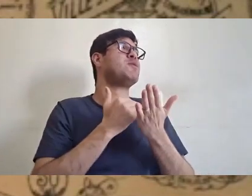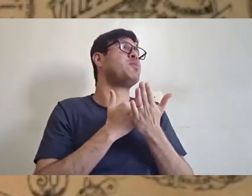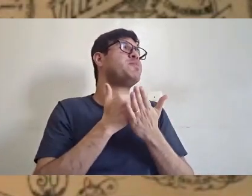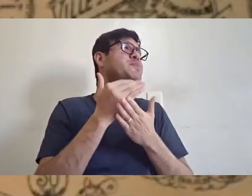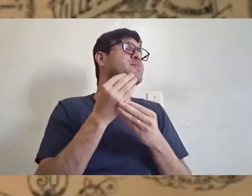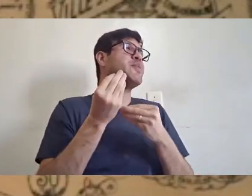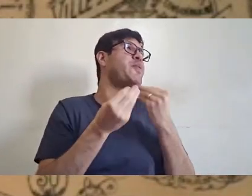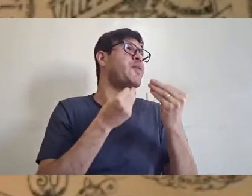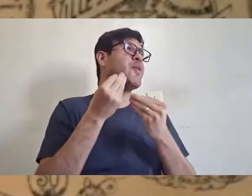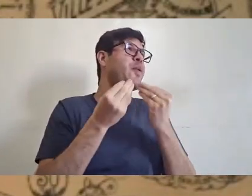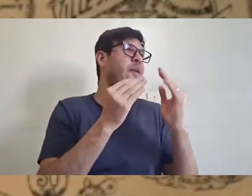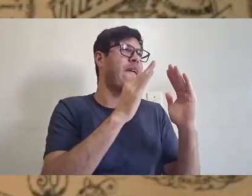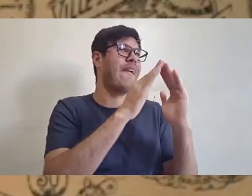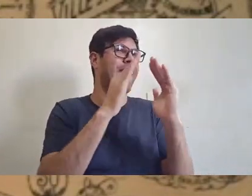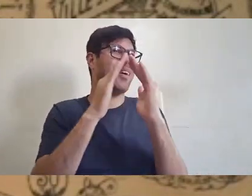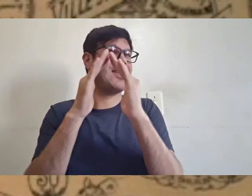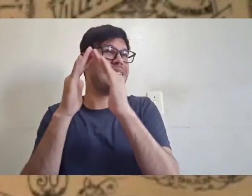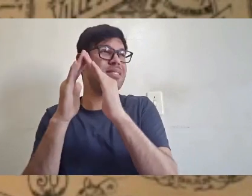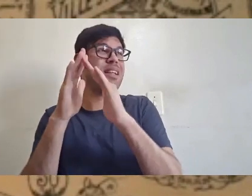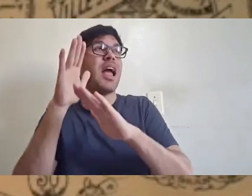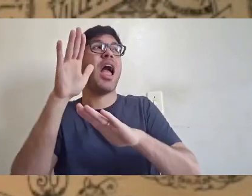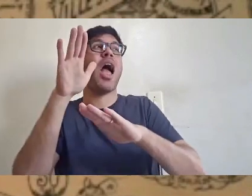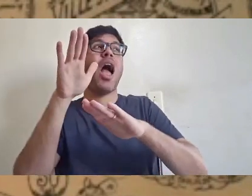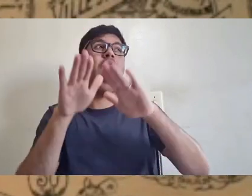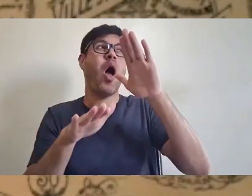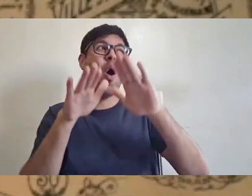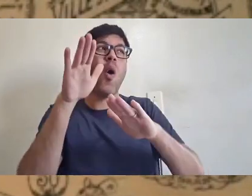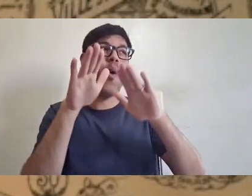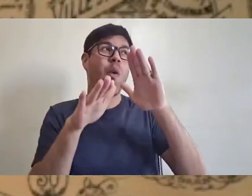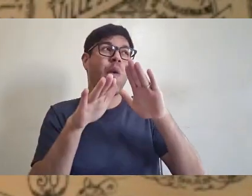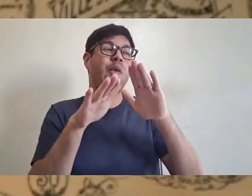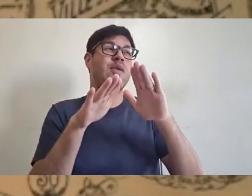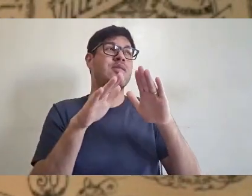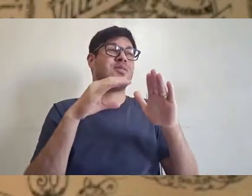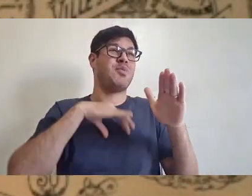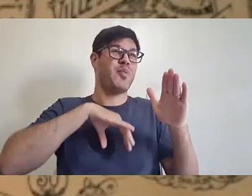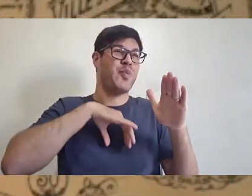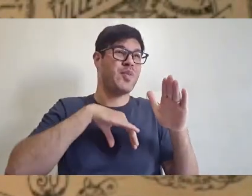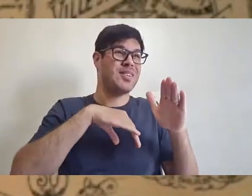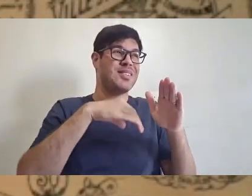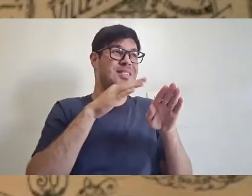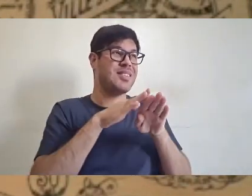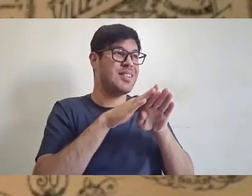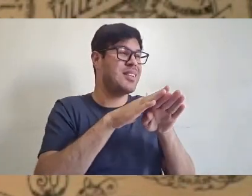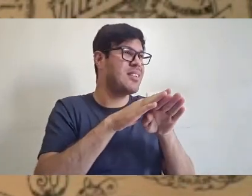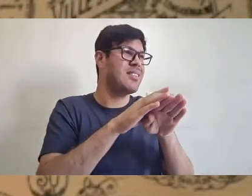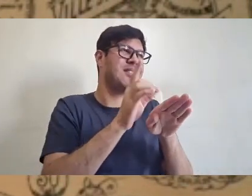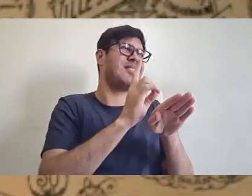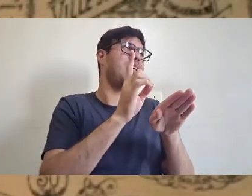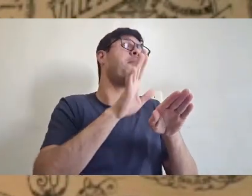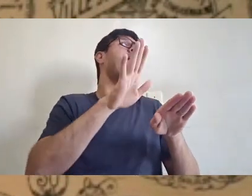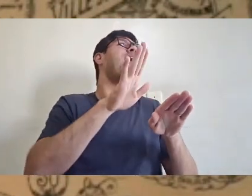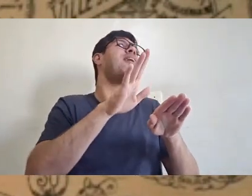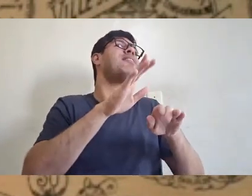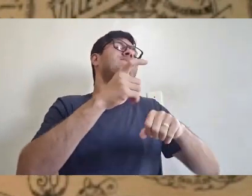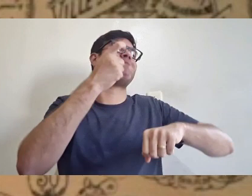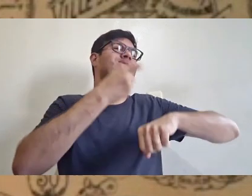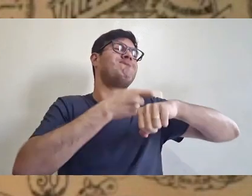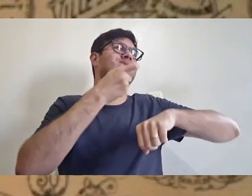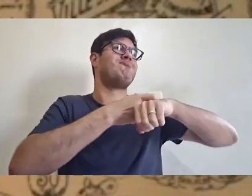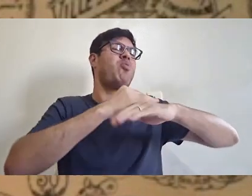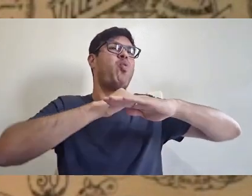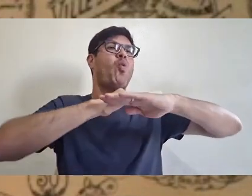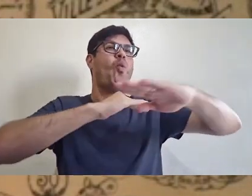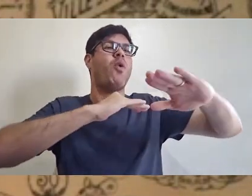a permitir, ao invés do petit pavé, o concreto, entendeu? Ou outro tipo de